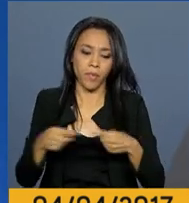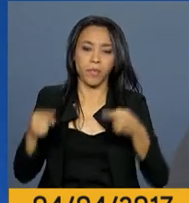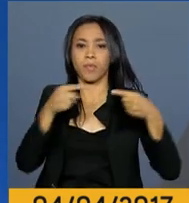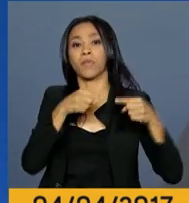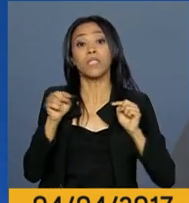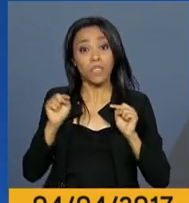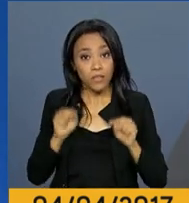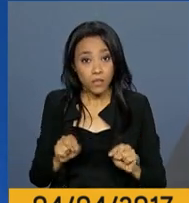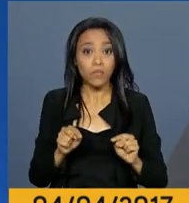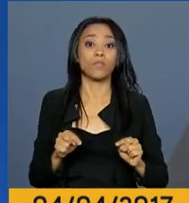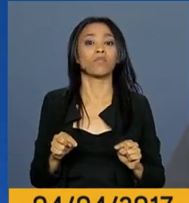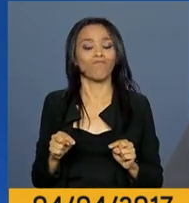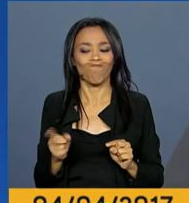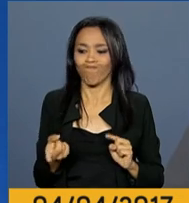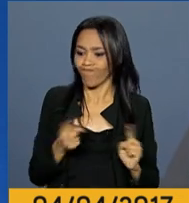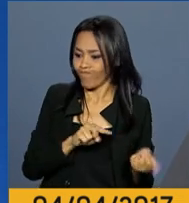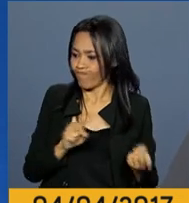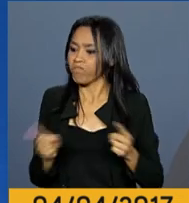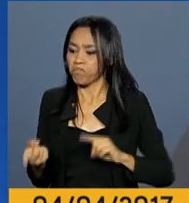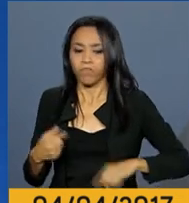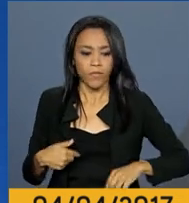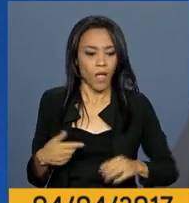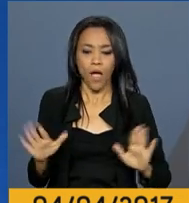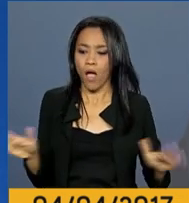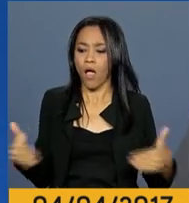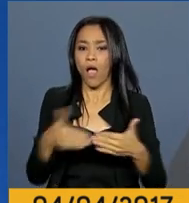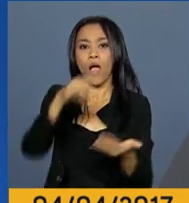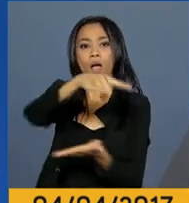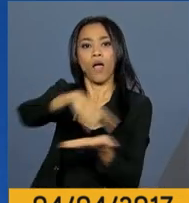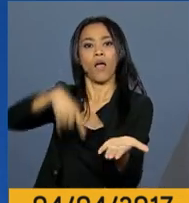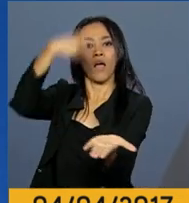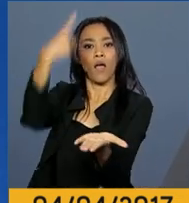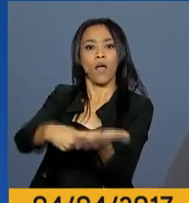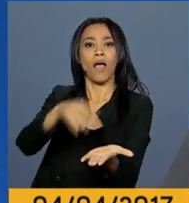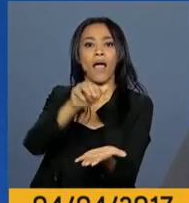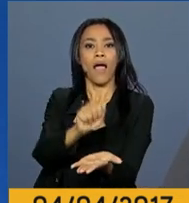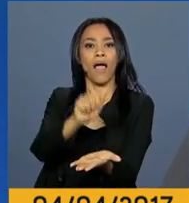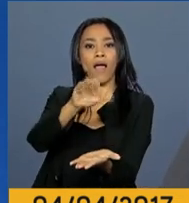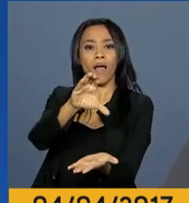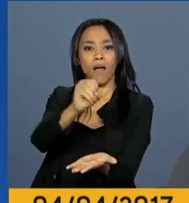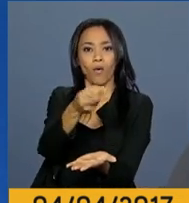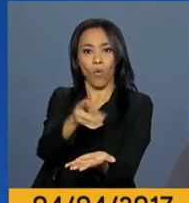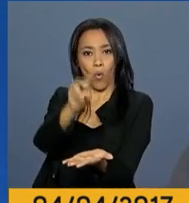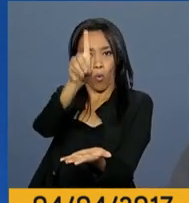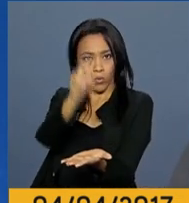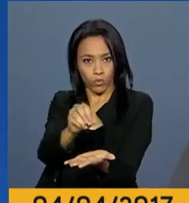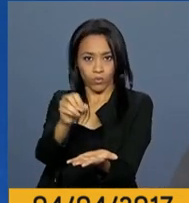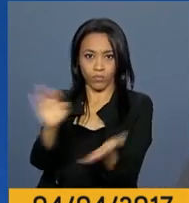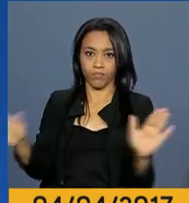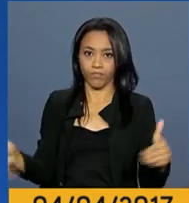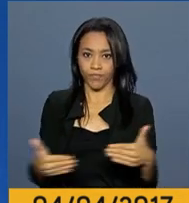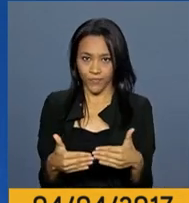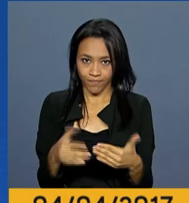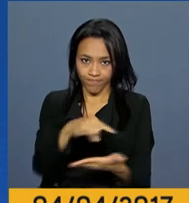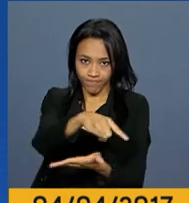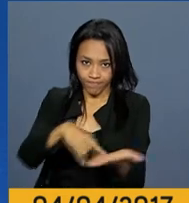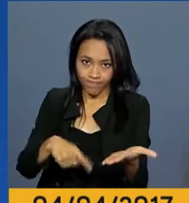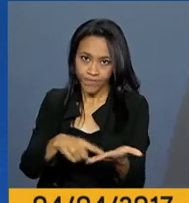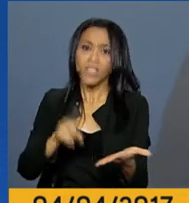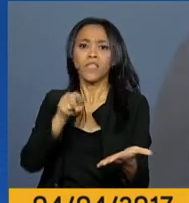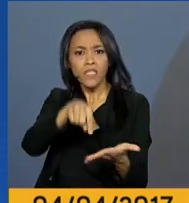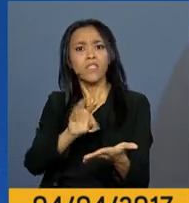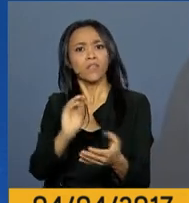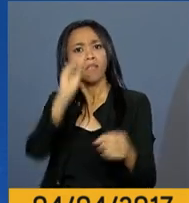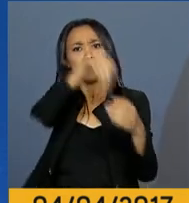e prestigia os acordos coletivos, como já está, aliás, estabelecido na Constituição. É que as pessoas, nós aqui, não